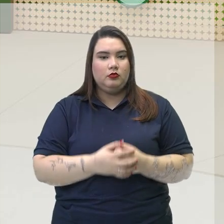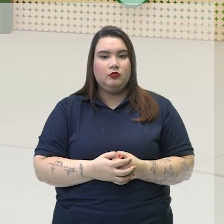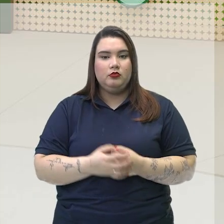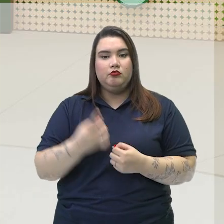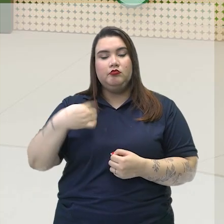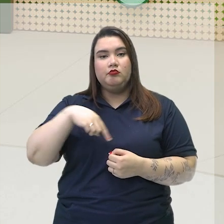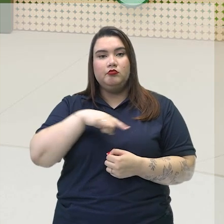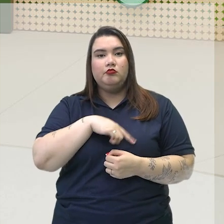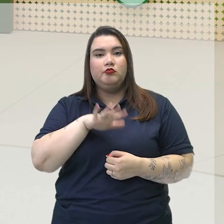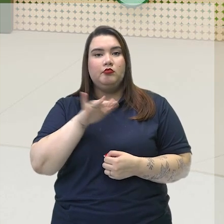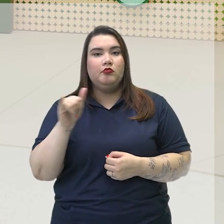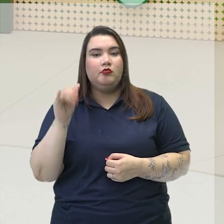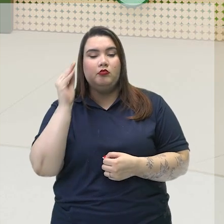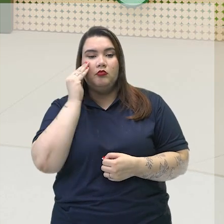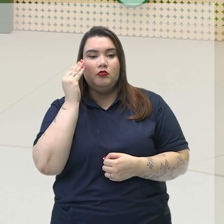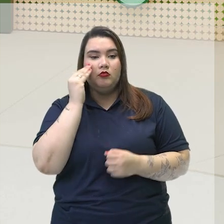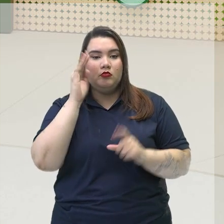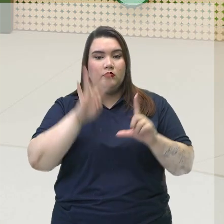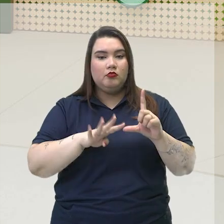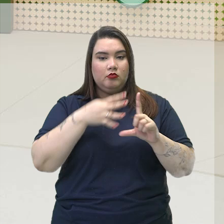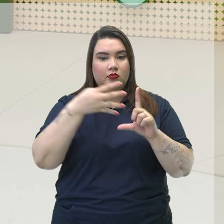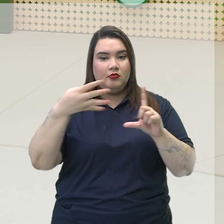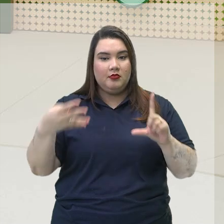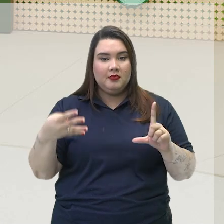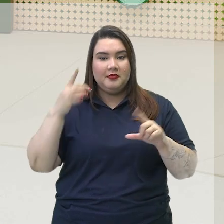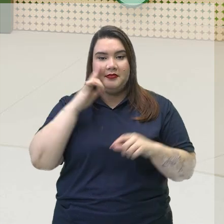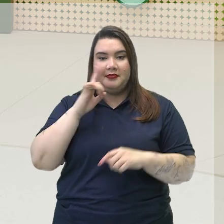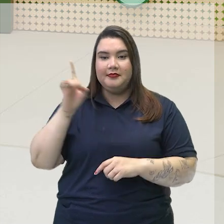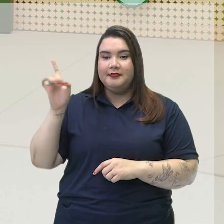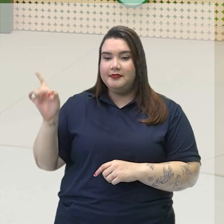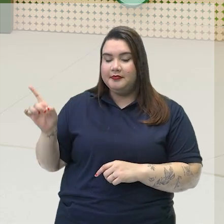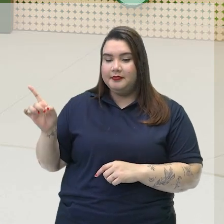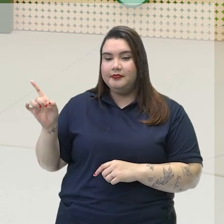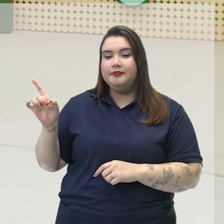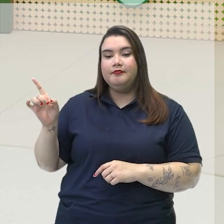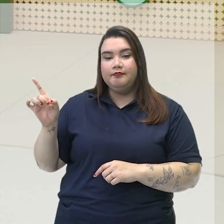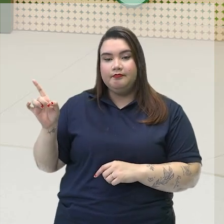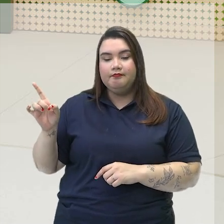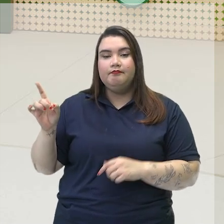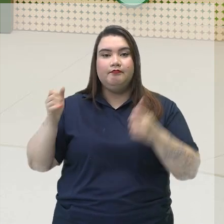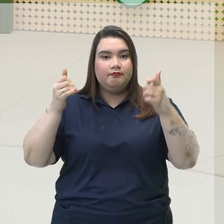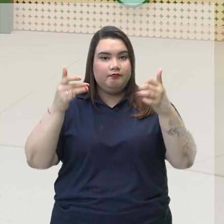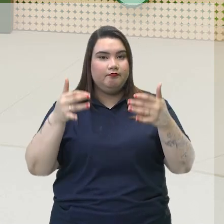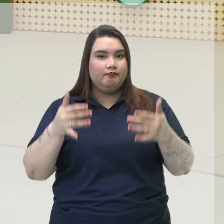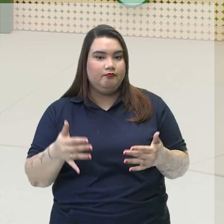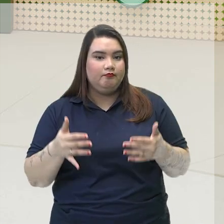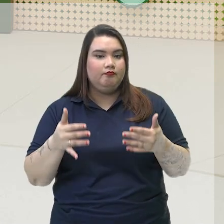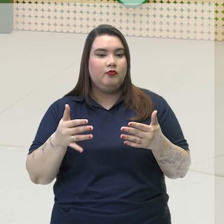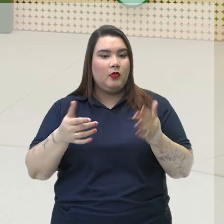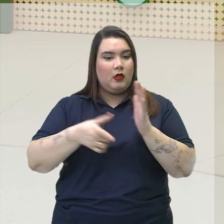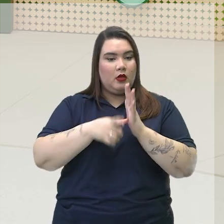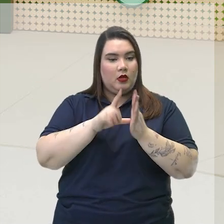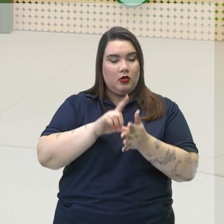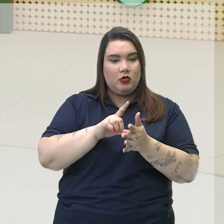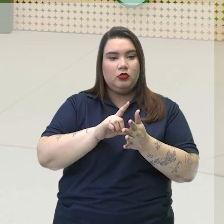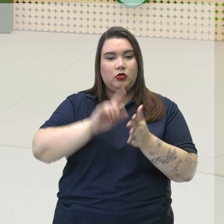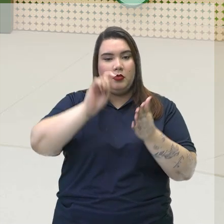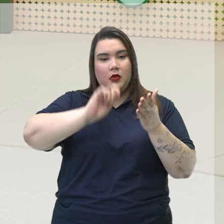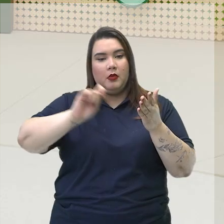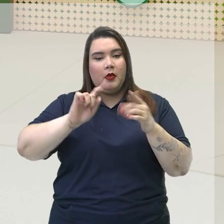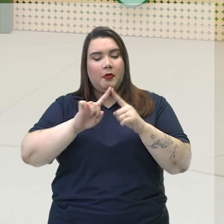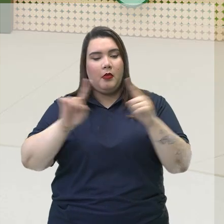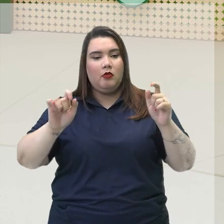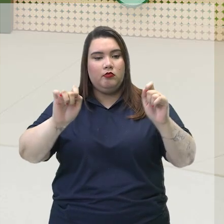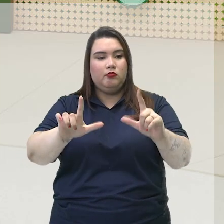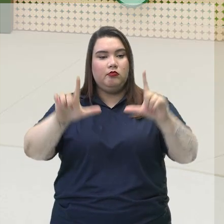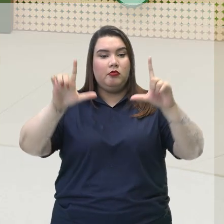nós vamos mostrar essa tabela aqui cheia para vocês, olha só. Eu comentei ela aqui na nossa TV interativa, mas aqui você tem uma